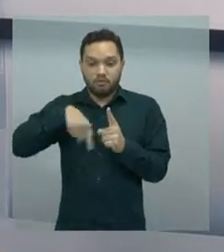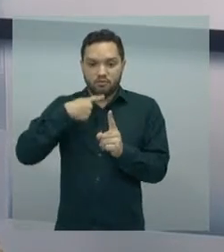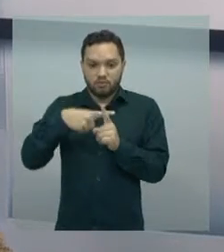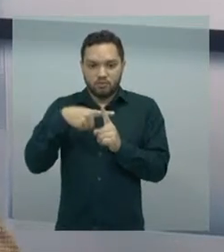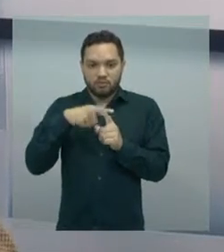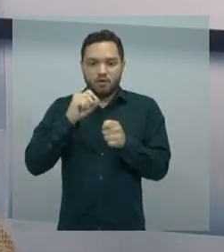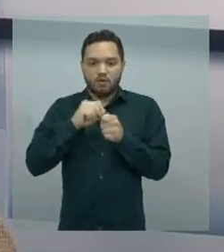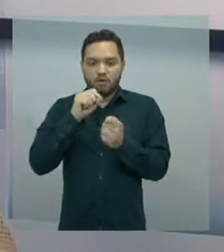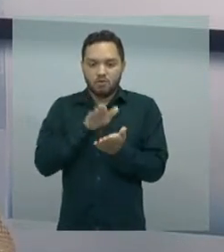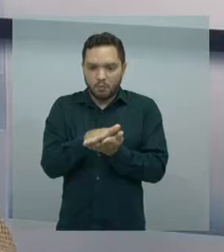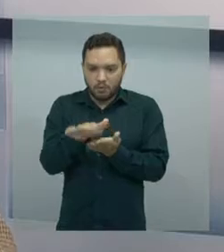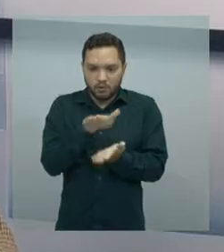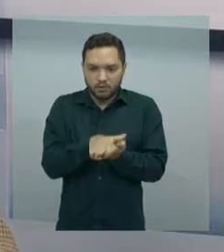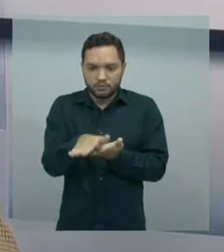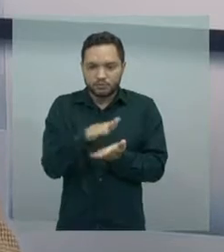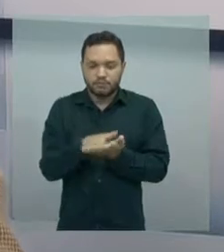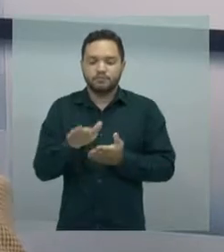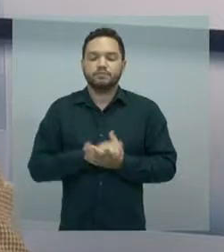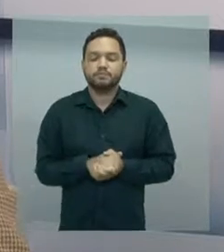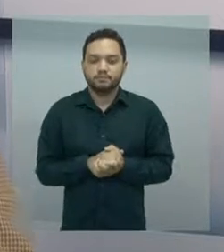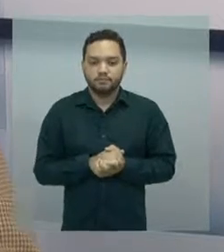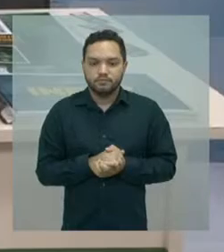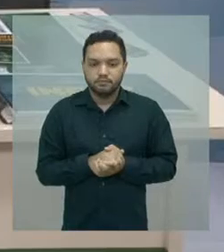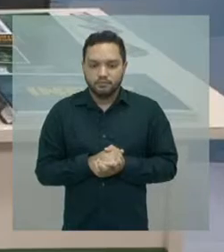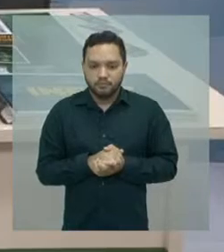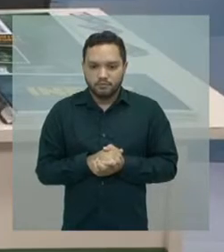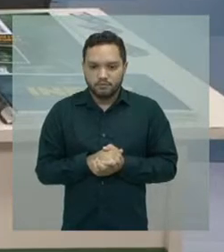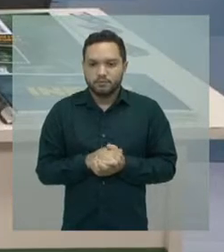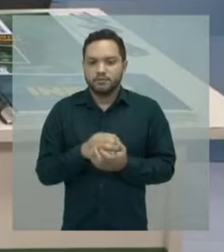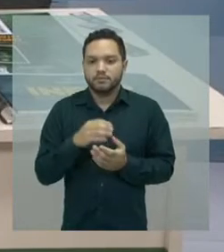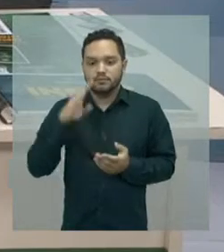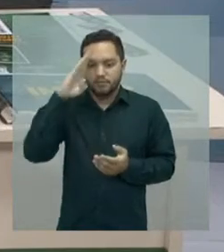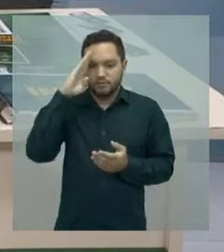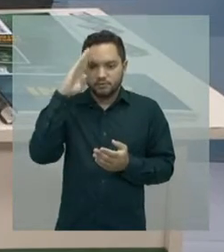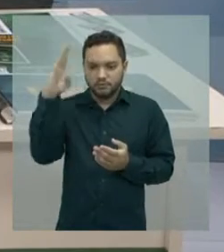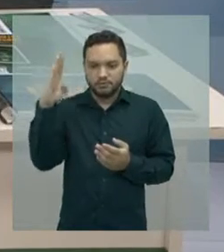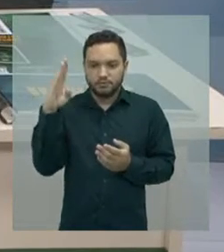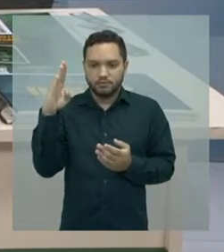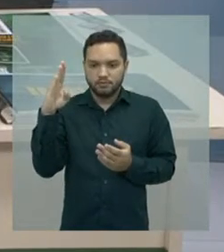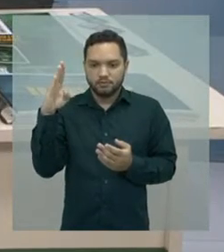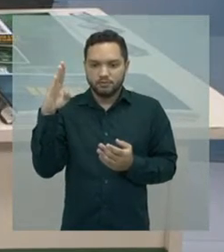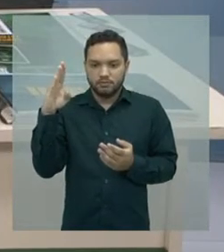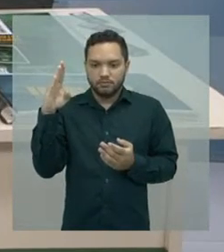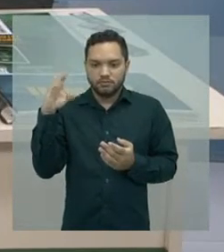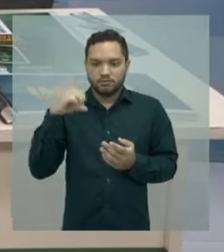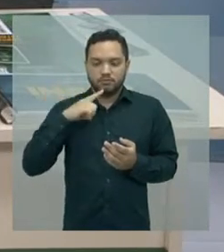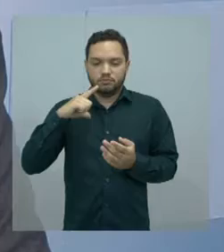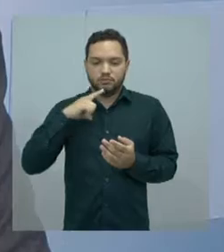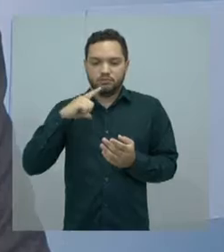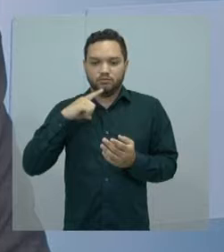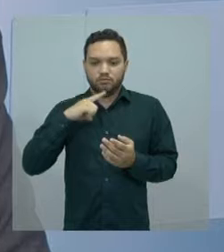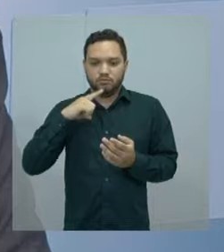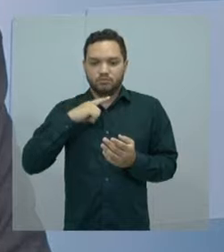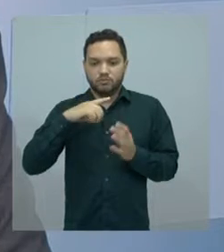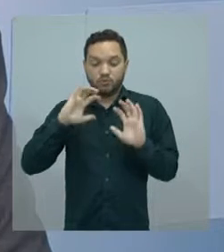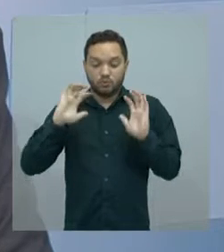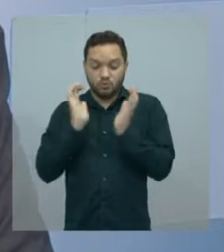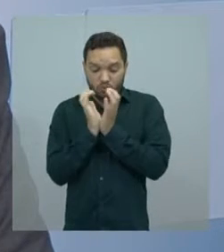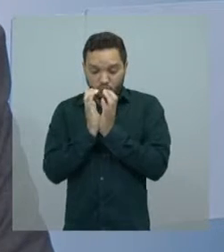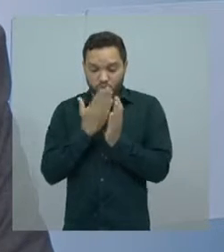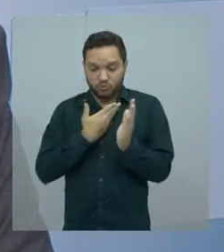faz publicações, não é isso, doutor João? Nós temos um principal programa editorial do estado do Ceará, do setor